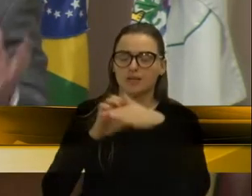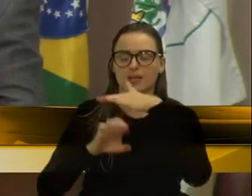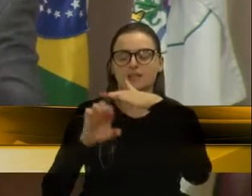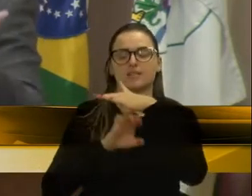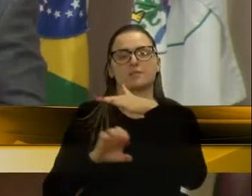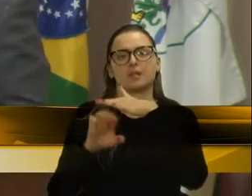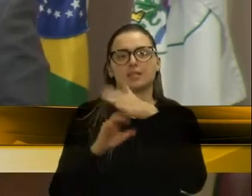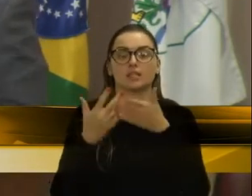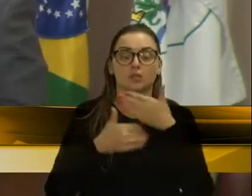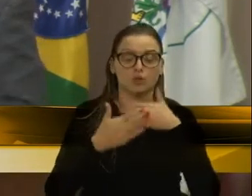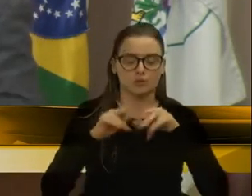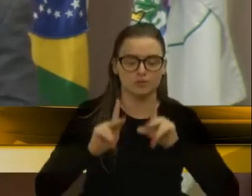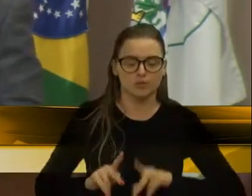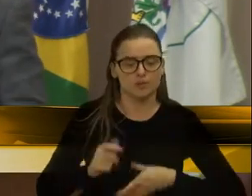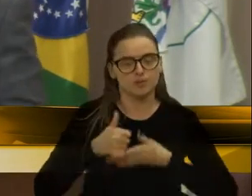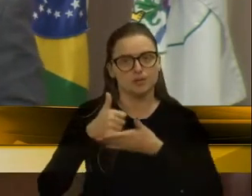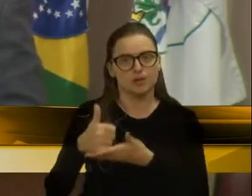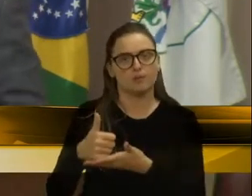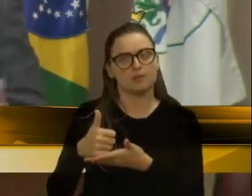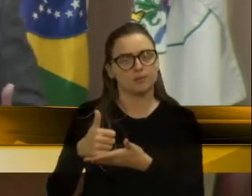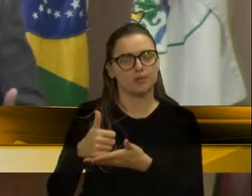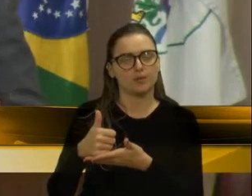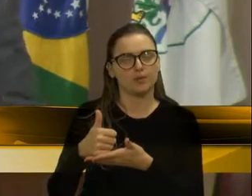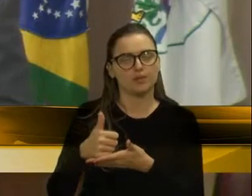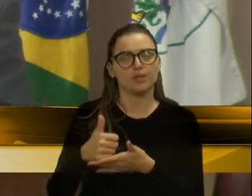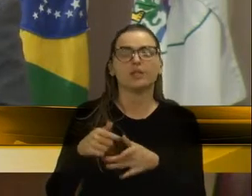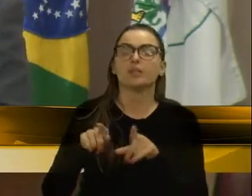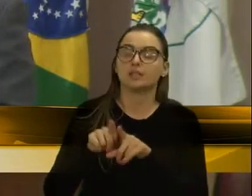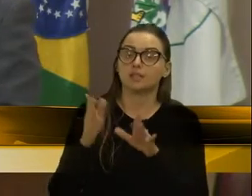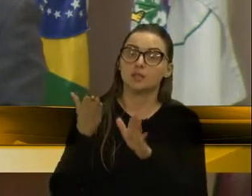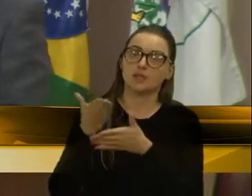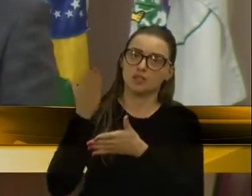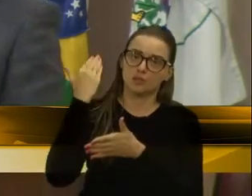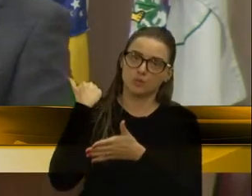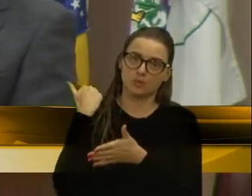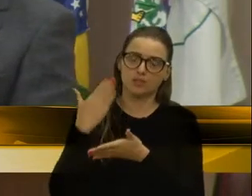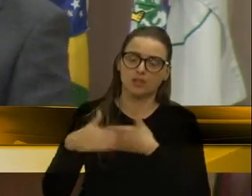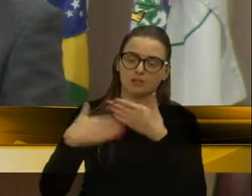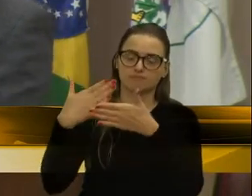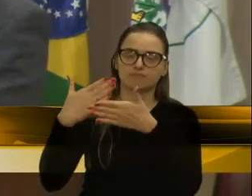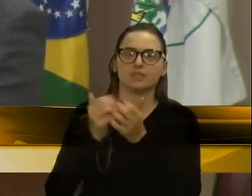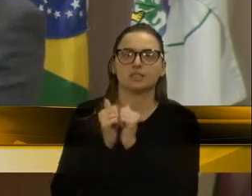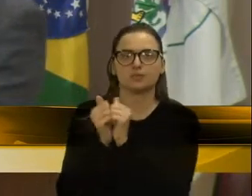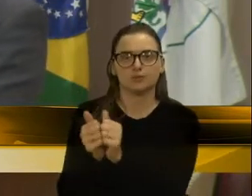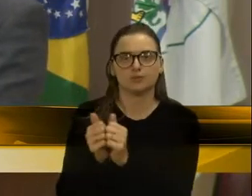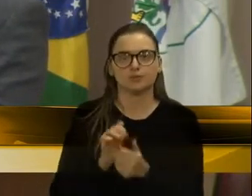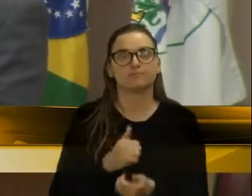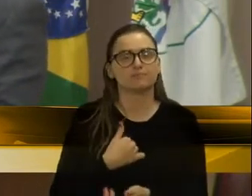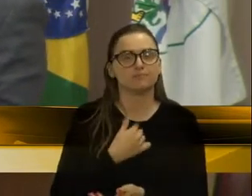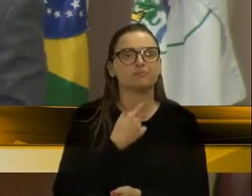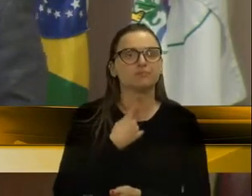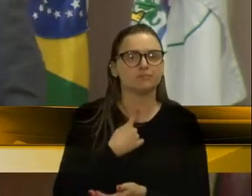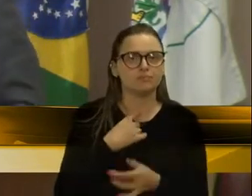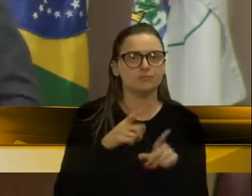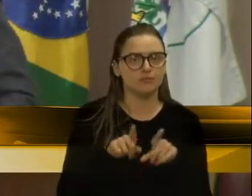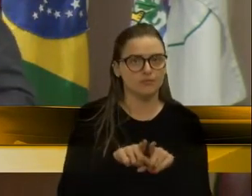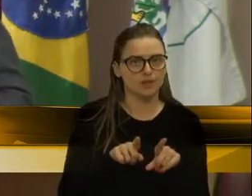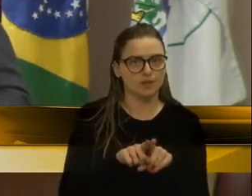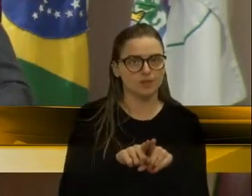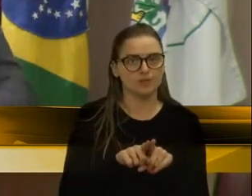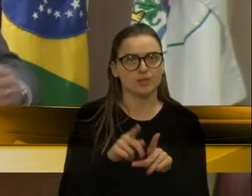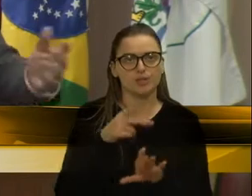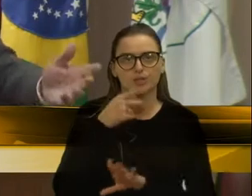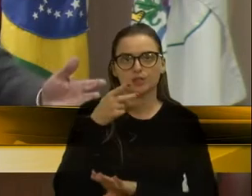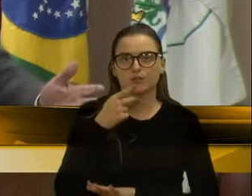todos aqueles que colaboram em edição e que colaboraram com a história desta empresa eu gostaria também de salientar um